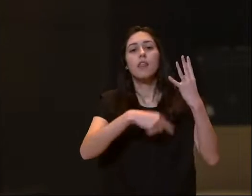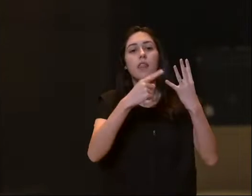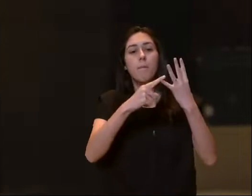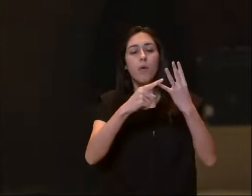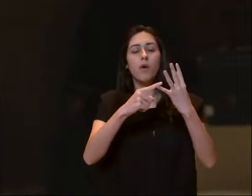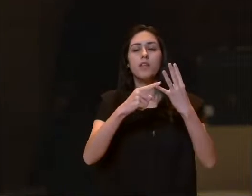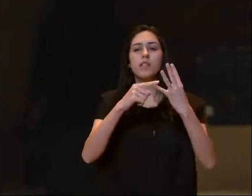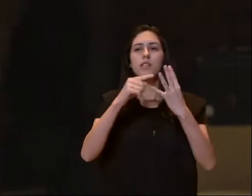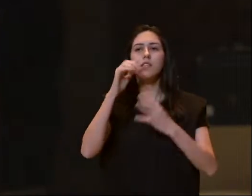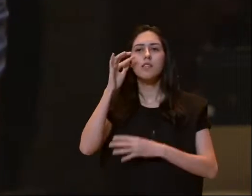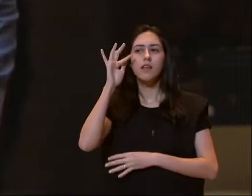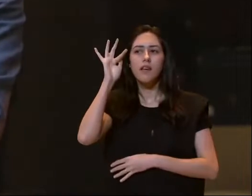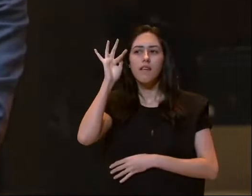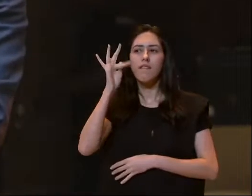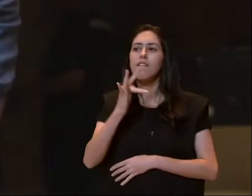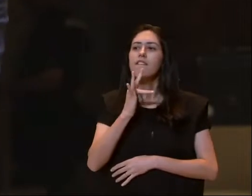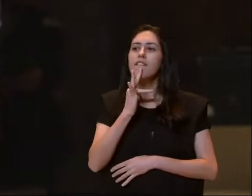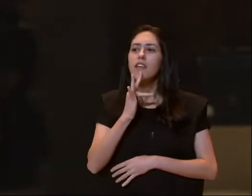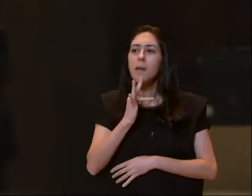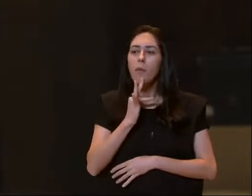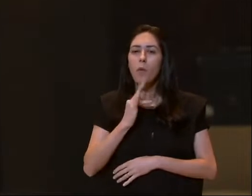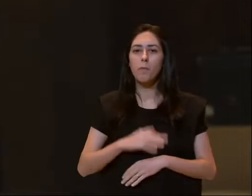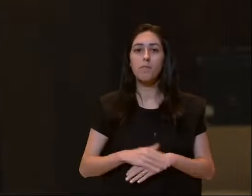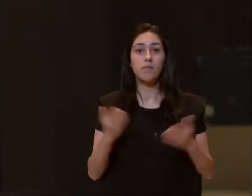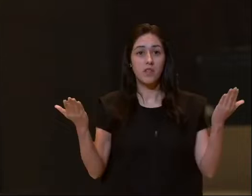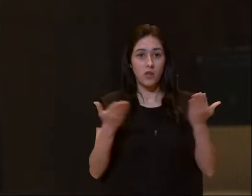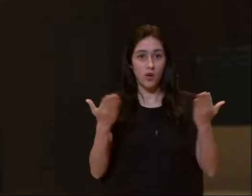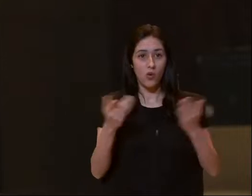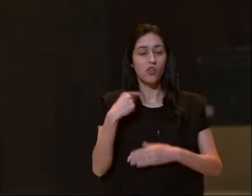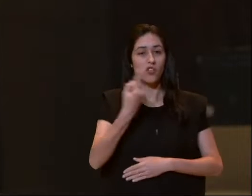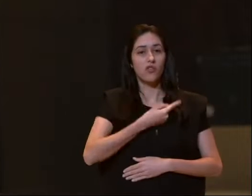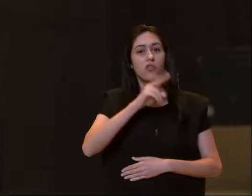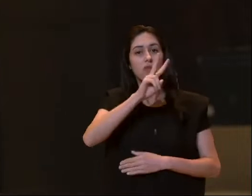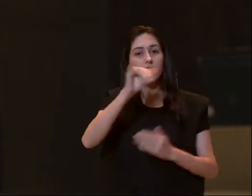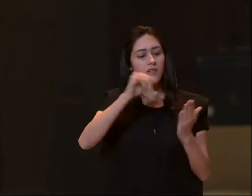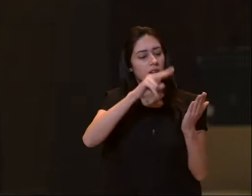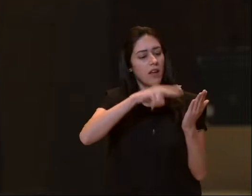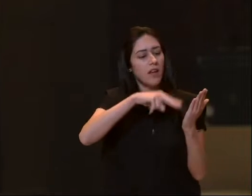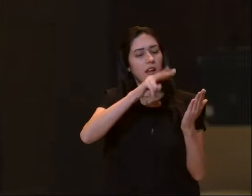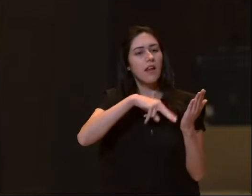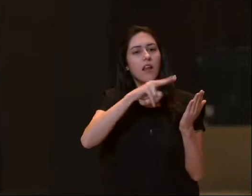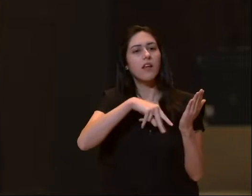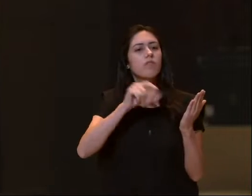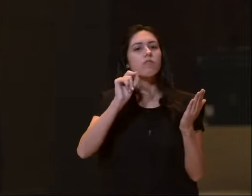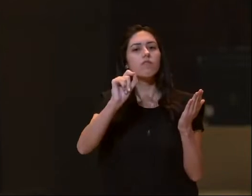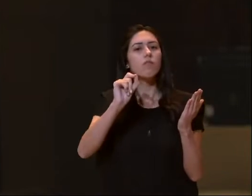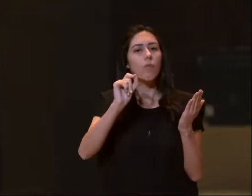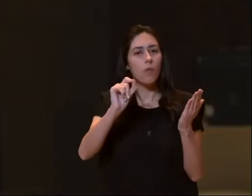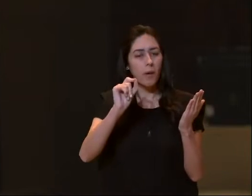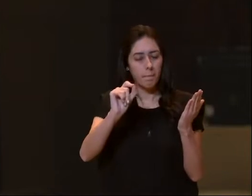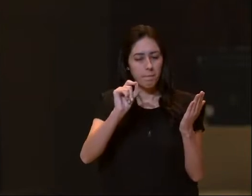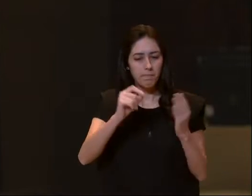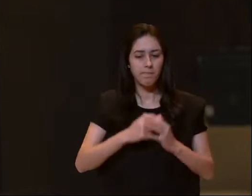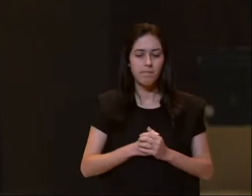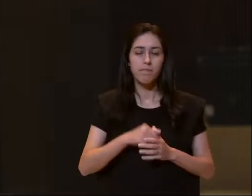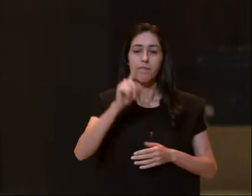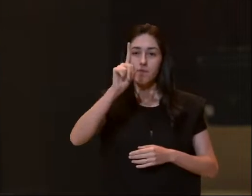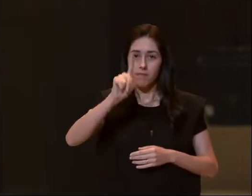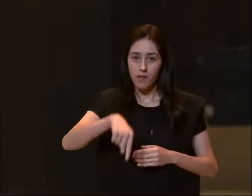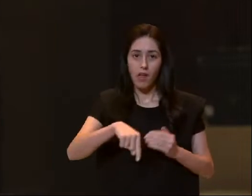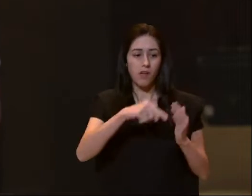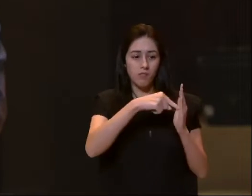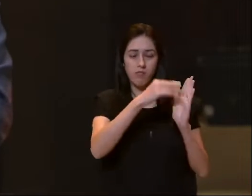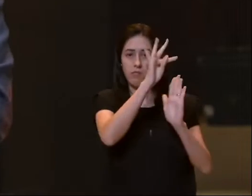Filemon. E hoje nós vamos ler, na verdade, uma oração escrita pelo